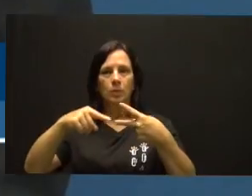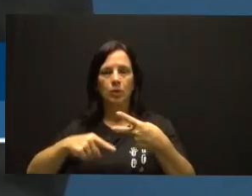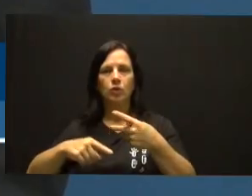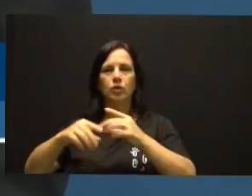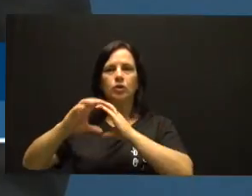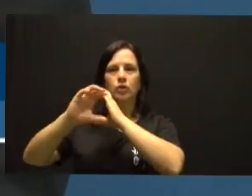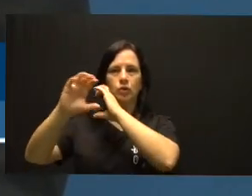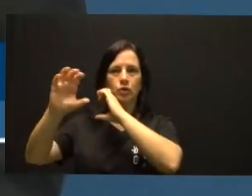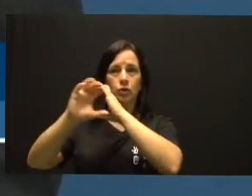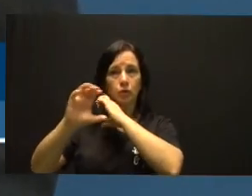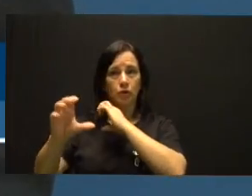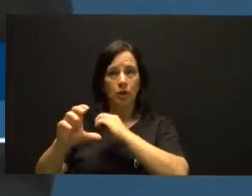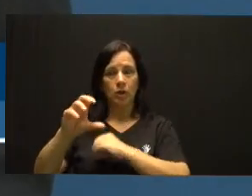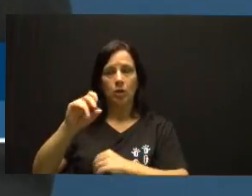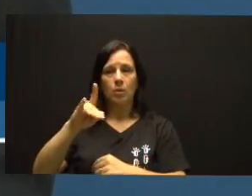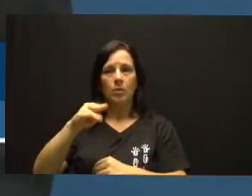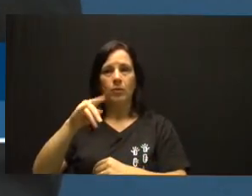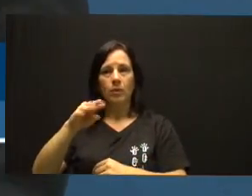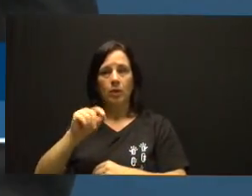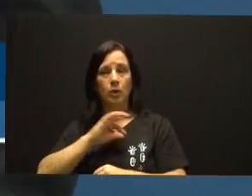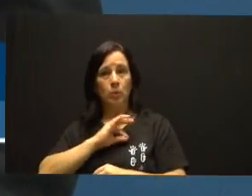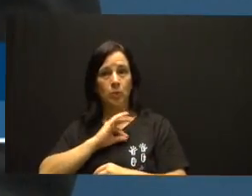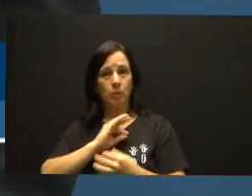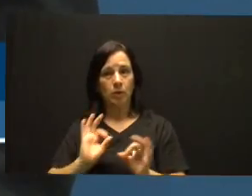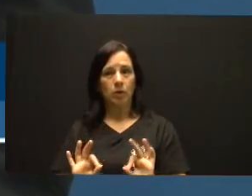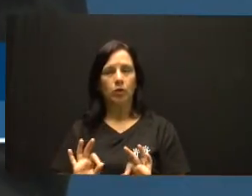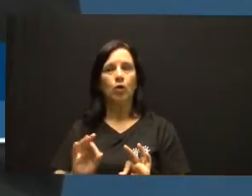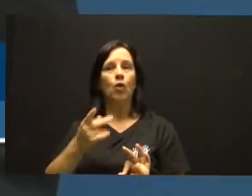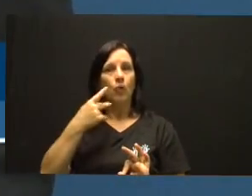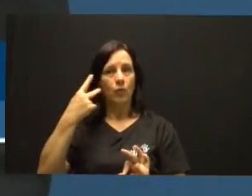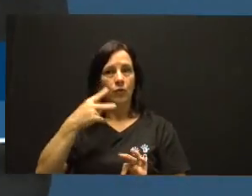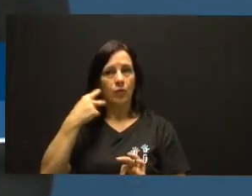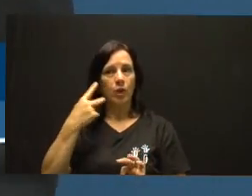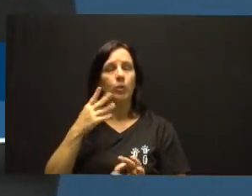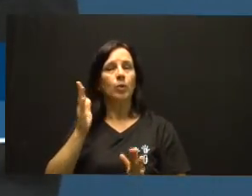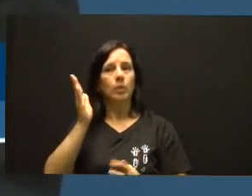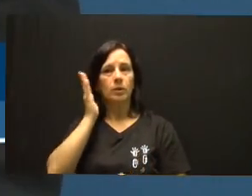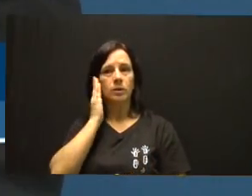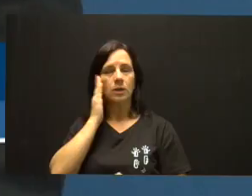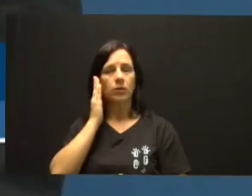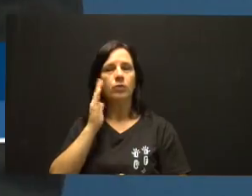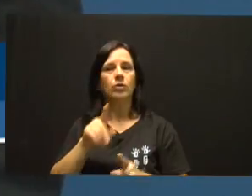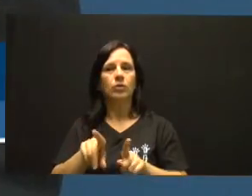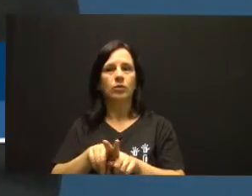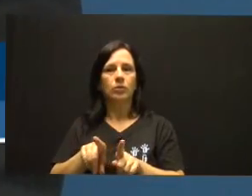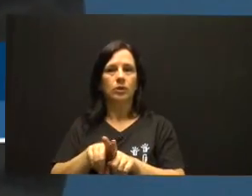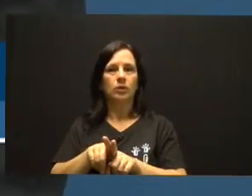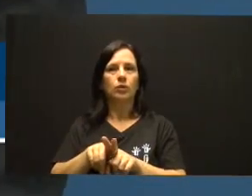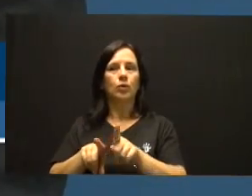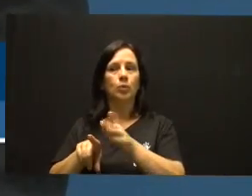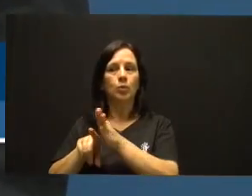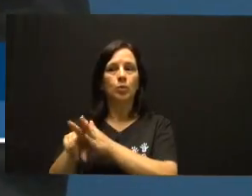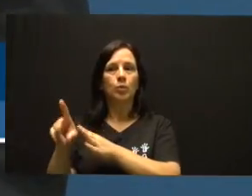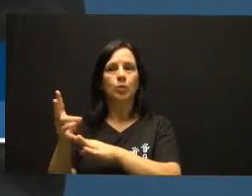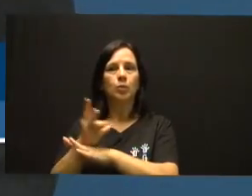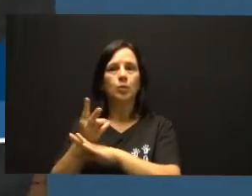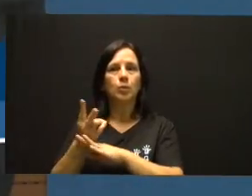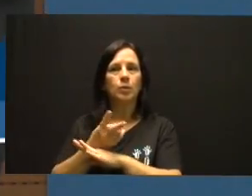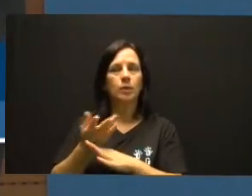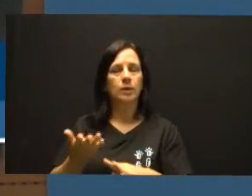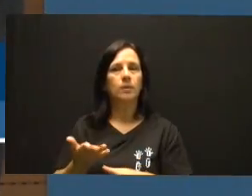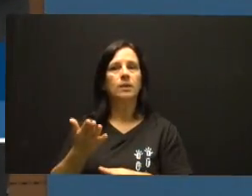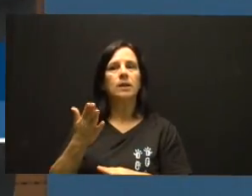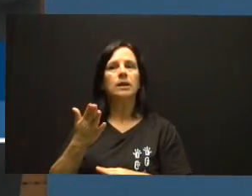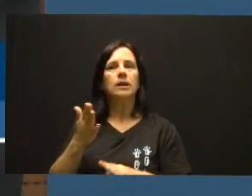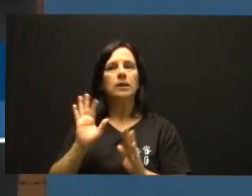quem é técnico sabe muito bem, porque quando o vereador falou, é óbvio que a gente foi também respaldado por técnicos. O vereador